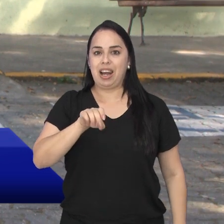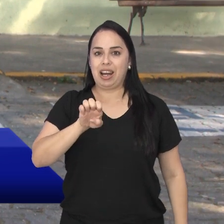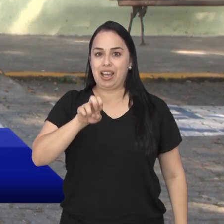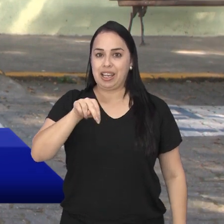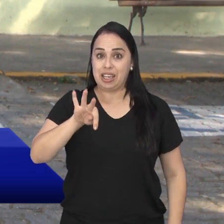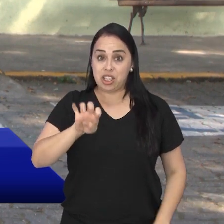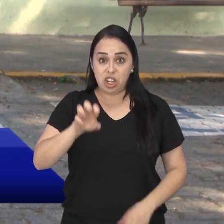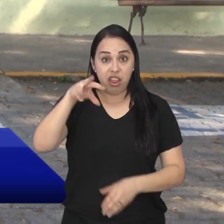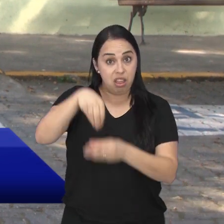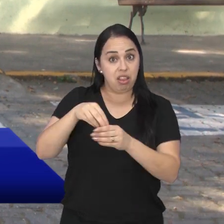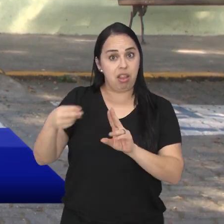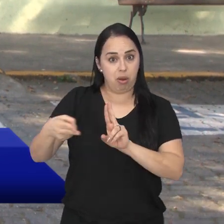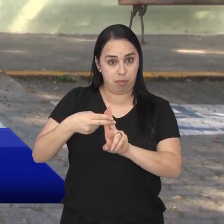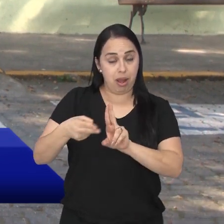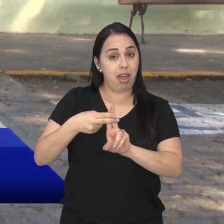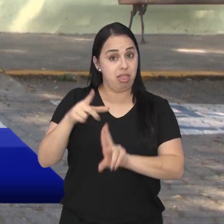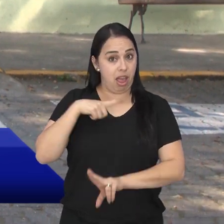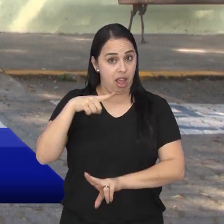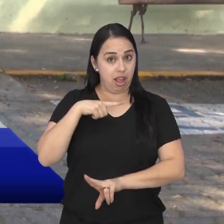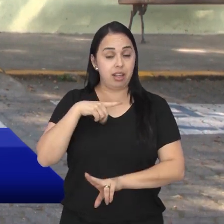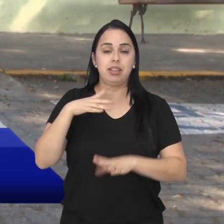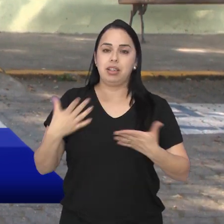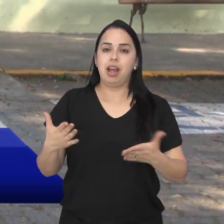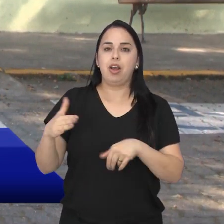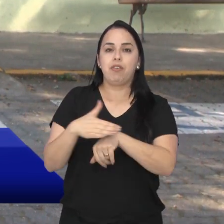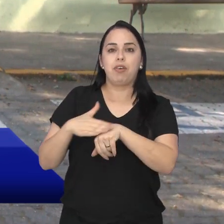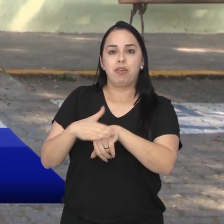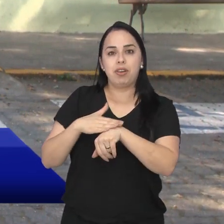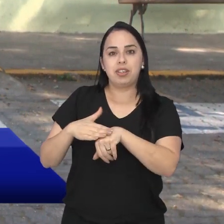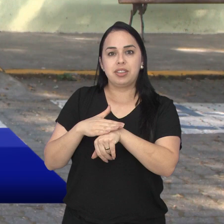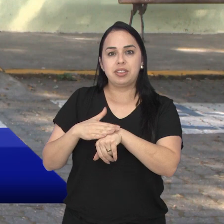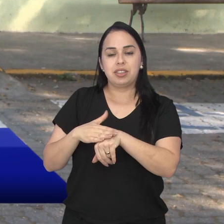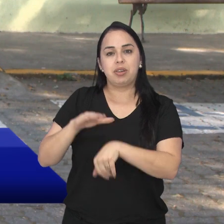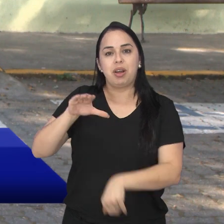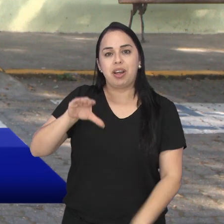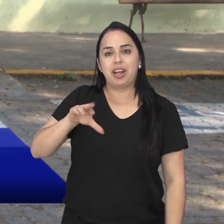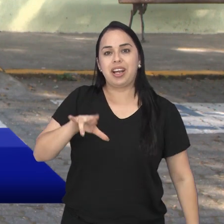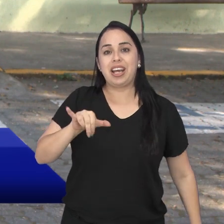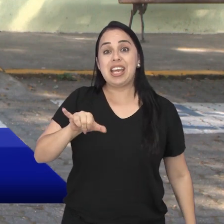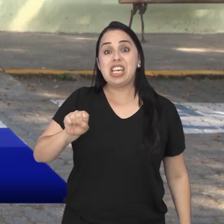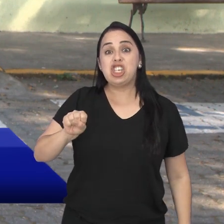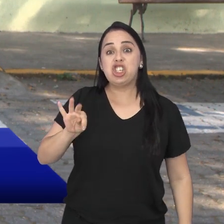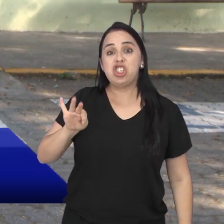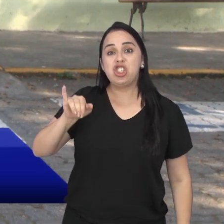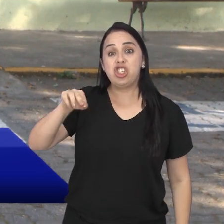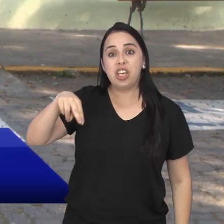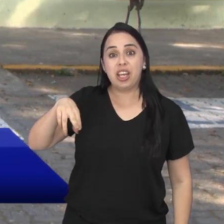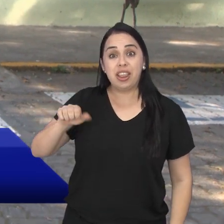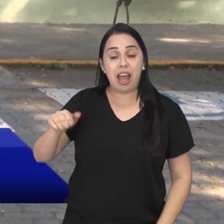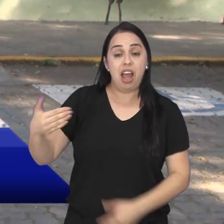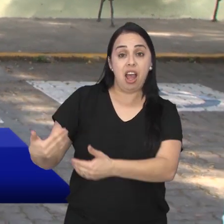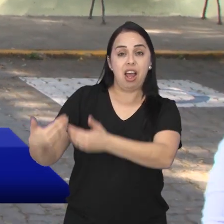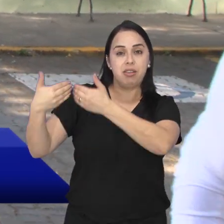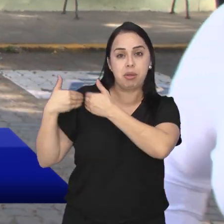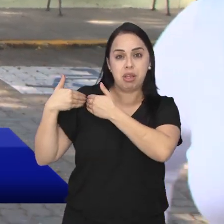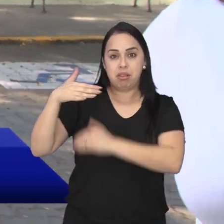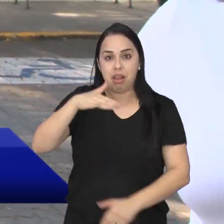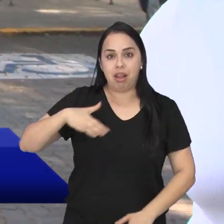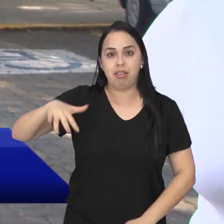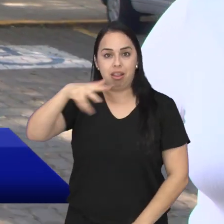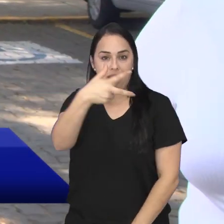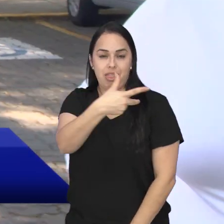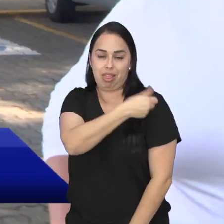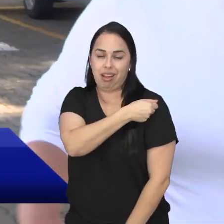unidades básicas de Saúde de São José dos Campos eu vou conversar agora com a Cristina Alvarenga que é responsável pelo setor de